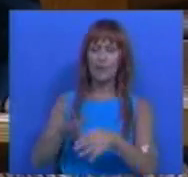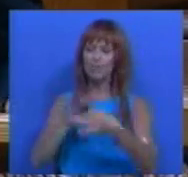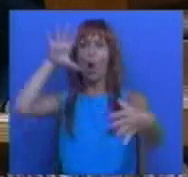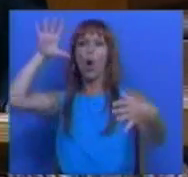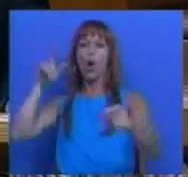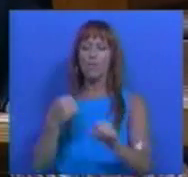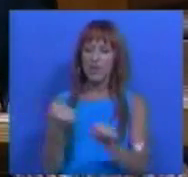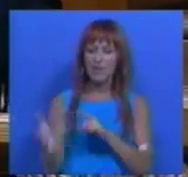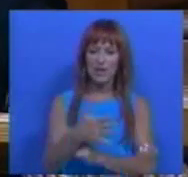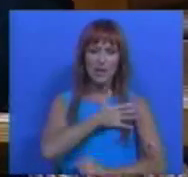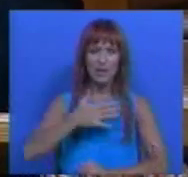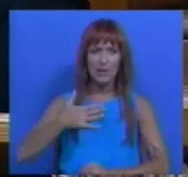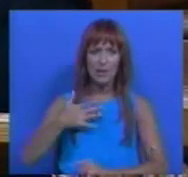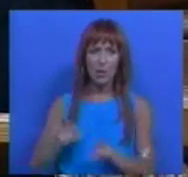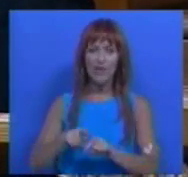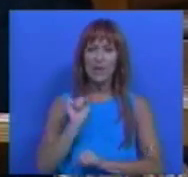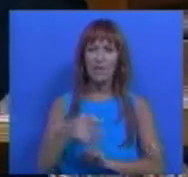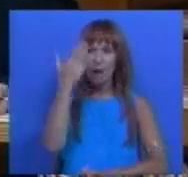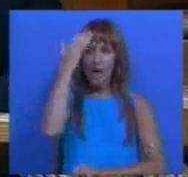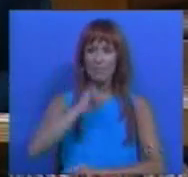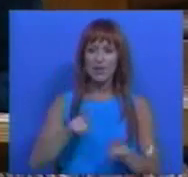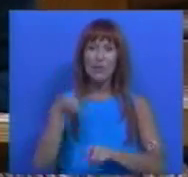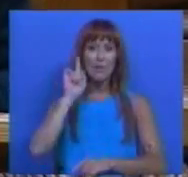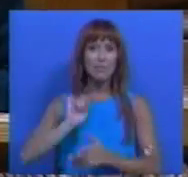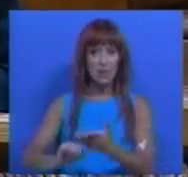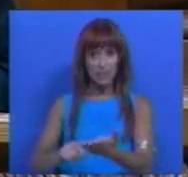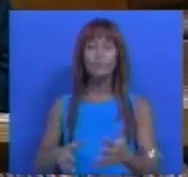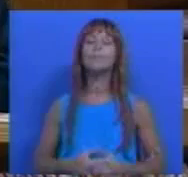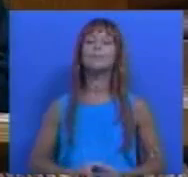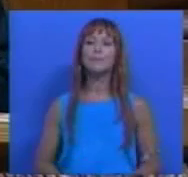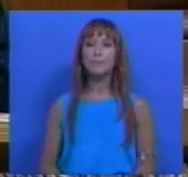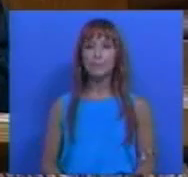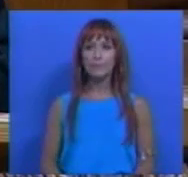desarticular assim o Serviço Nacional de Saúde nas suas capacidades essenciais.